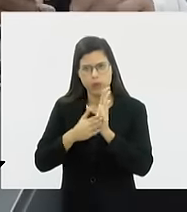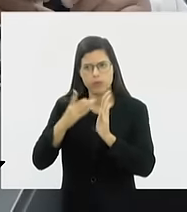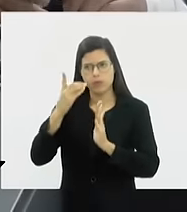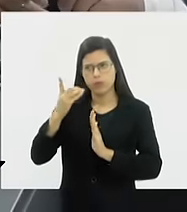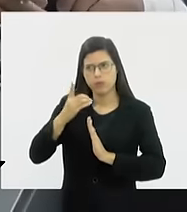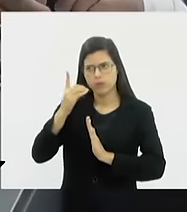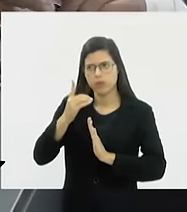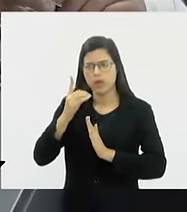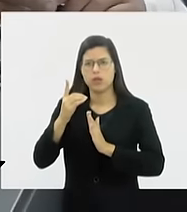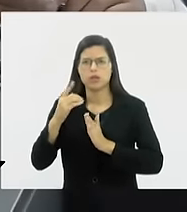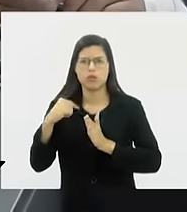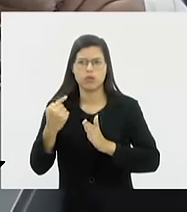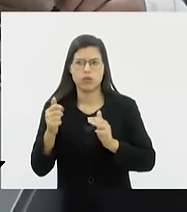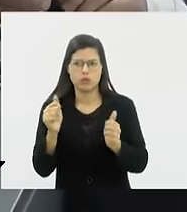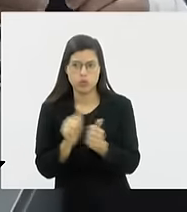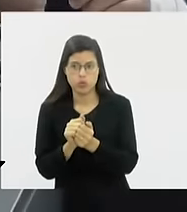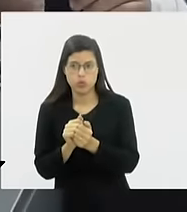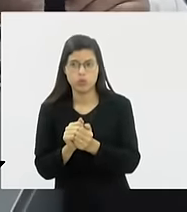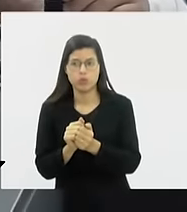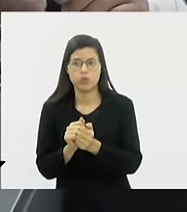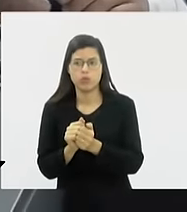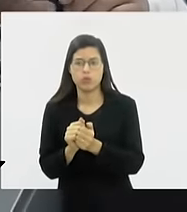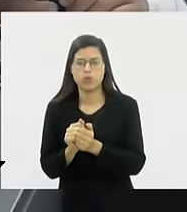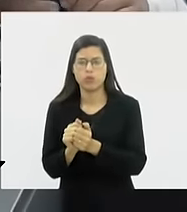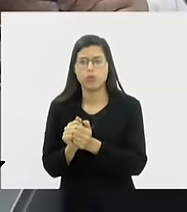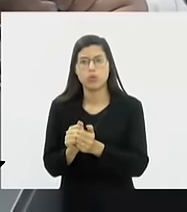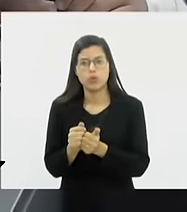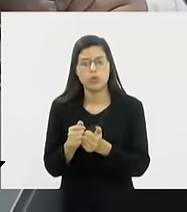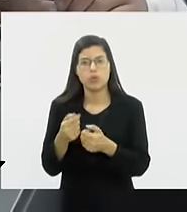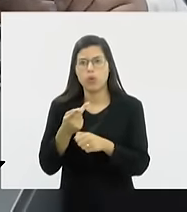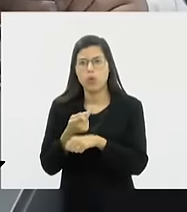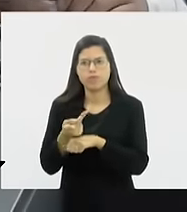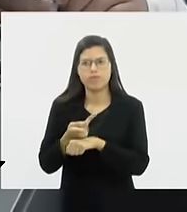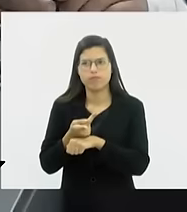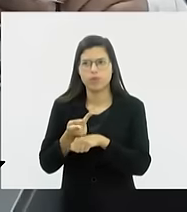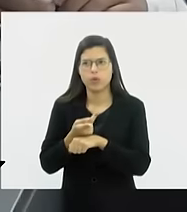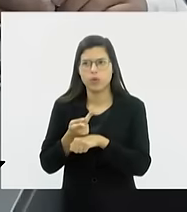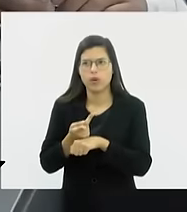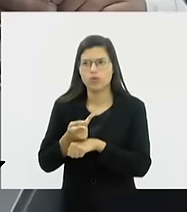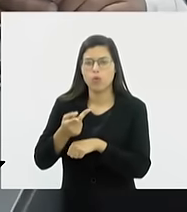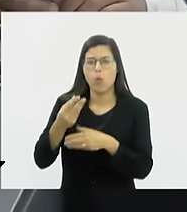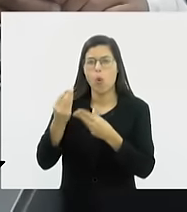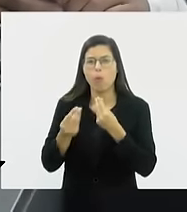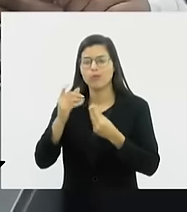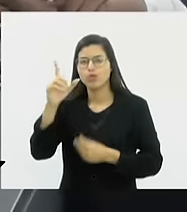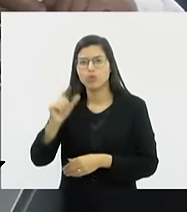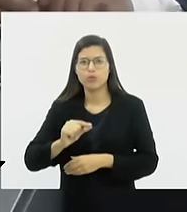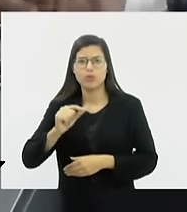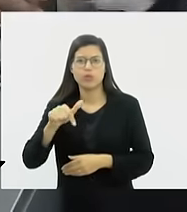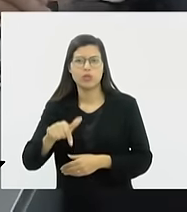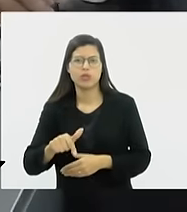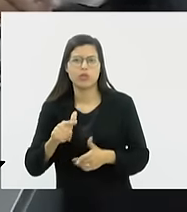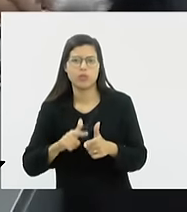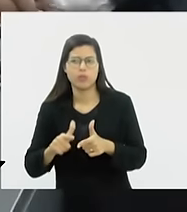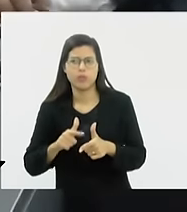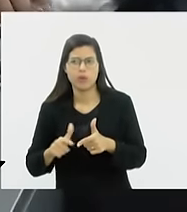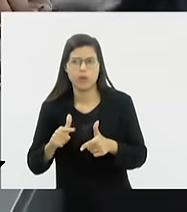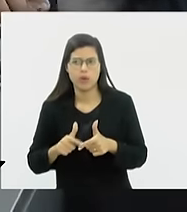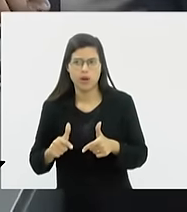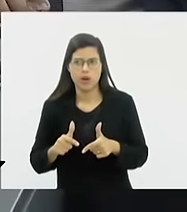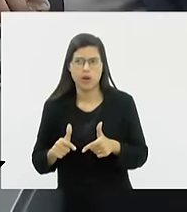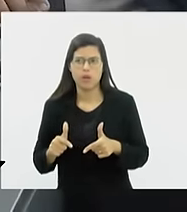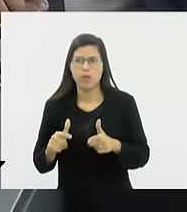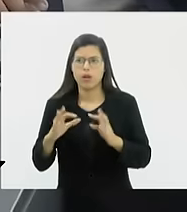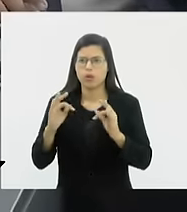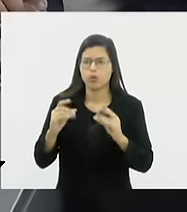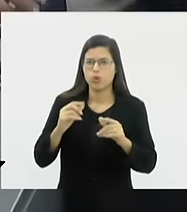que possamos juntos, né, buscar uma forma de amenizar essa situação dos agentes do Detran, para que eles desempenhem. Todo mundo